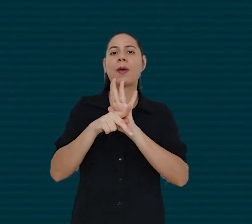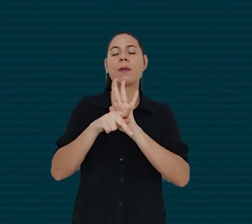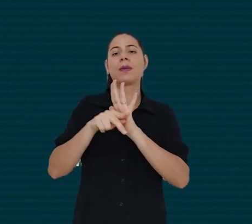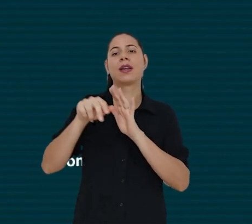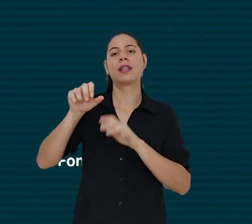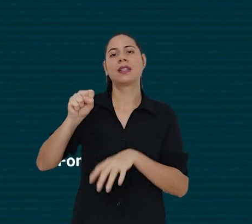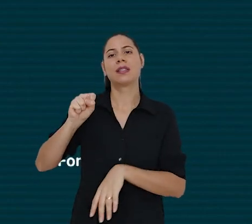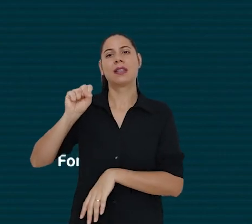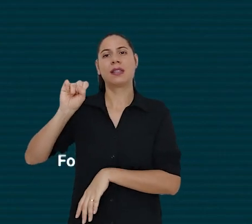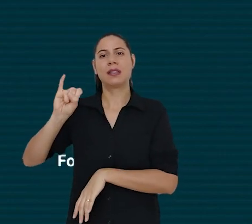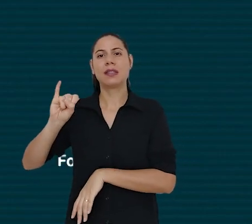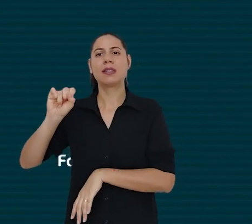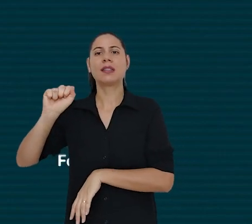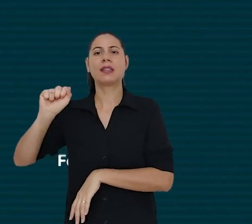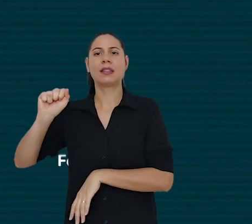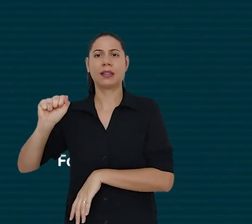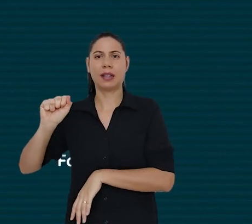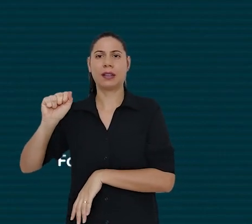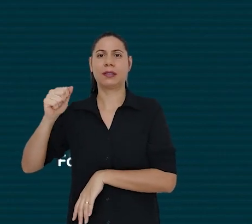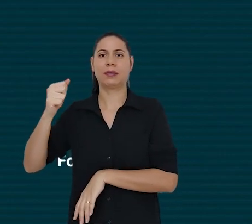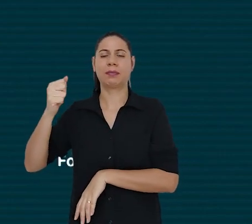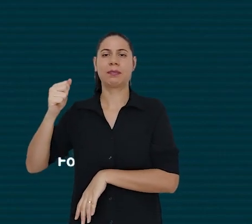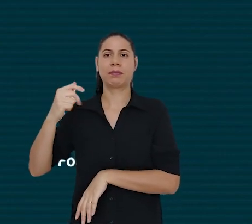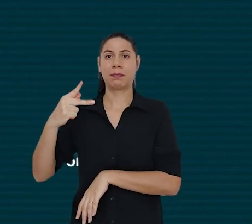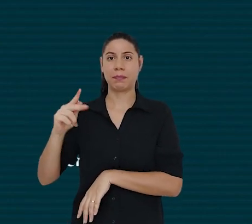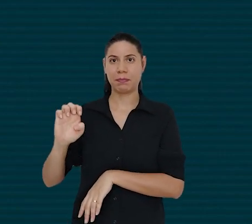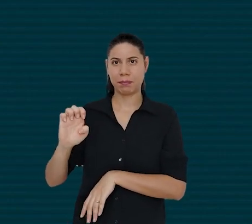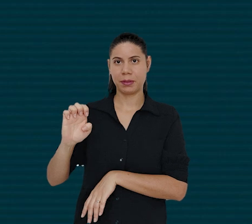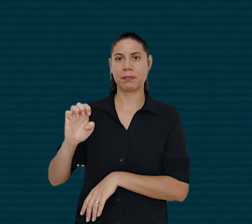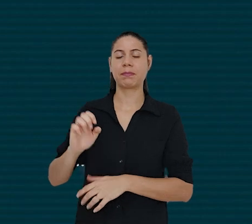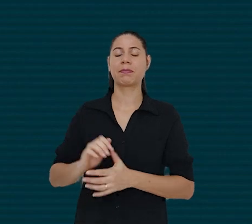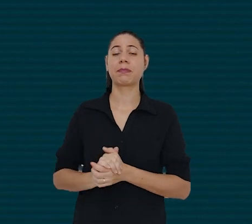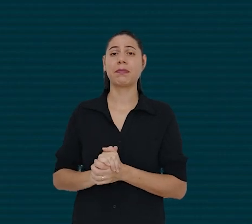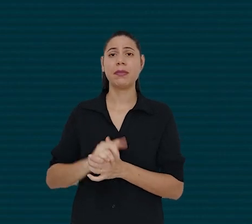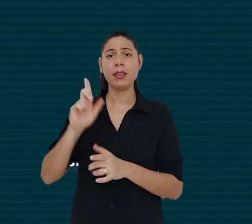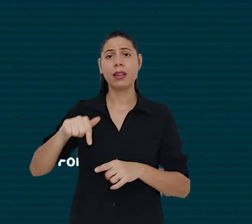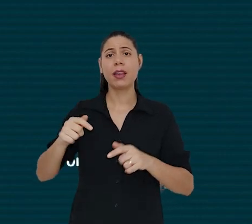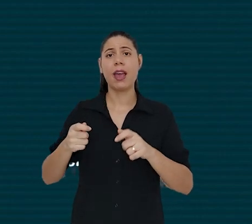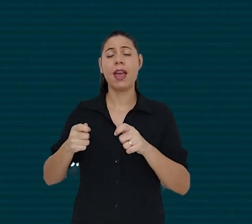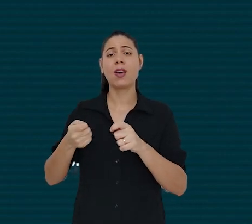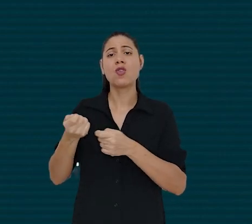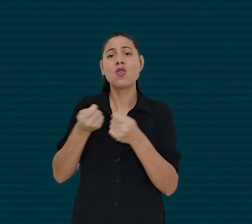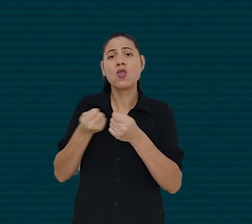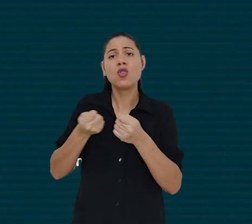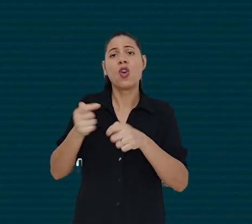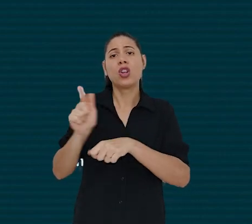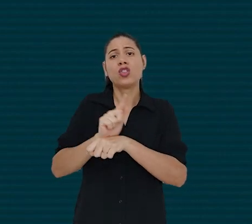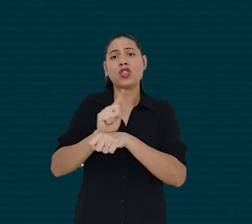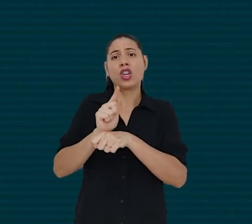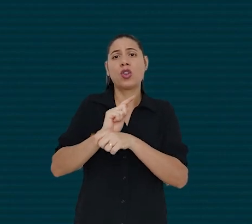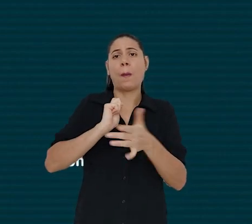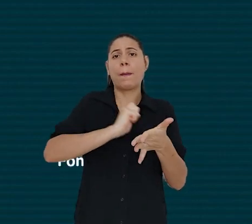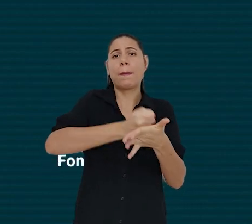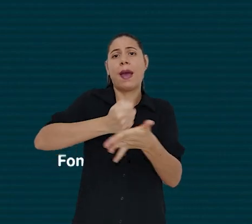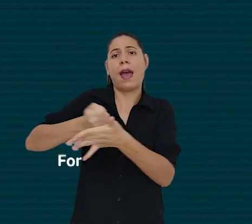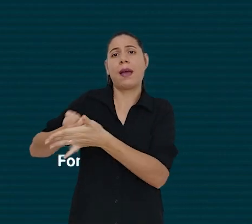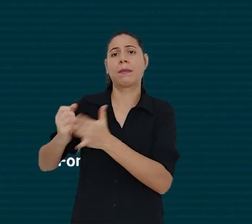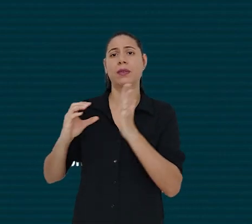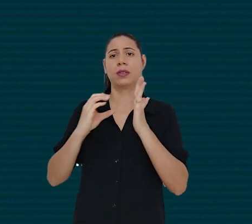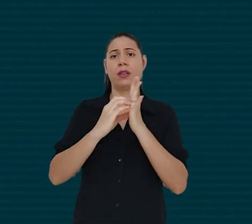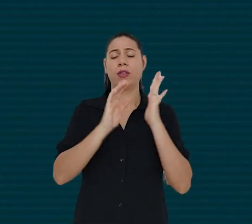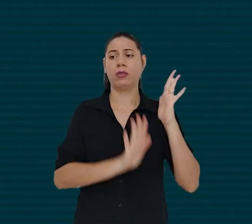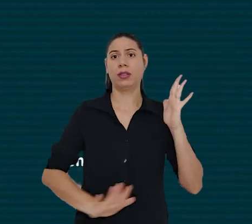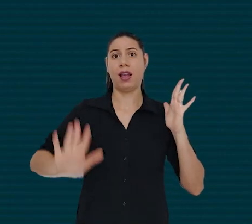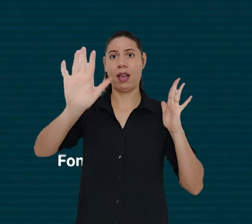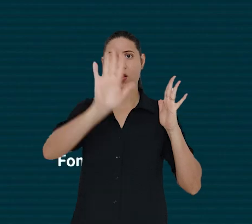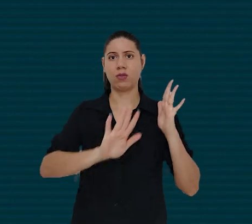informações do Sistema Integrado de Administração de Recursos Humanos, que integra as plataformas de gestão da folha de pessoal dos servidores públicos